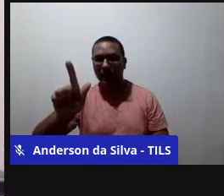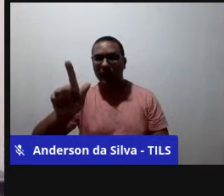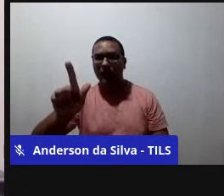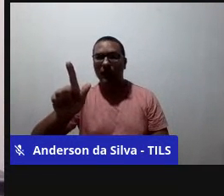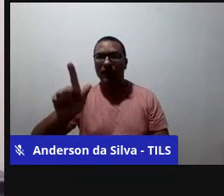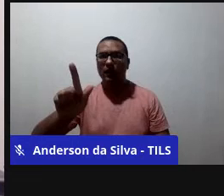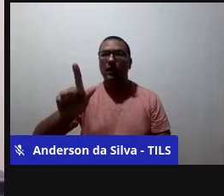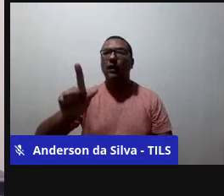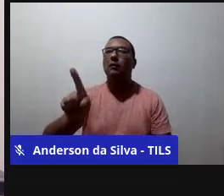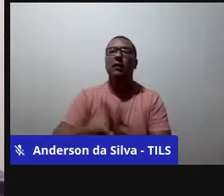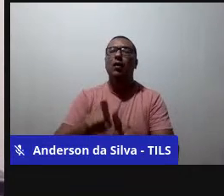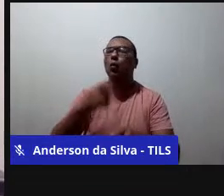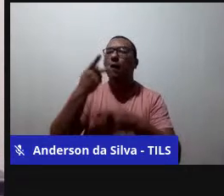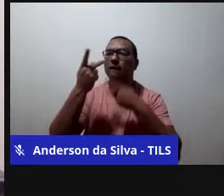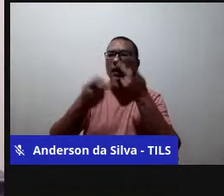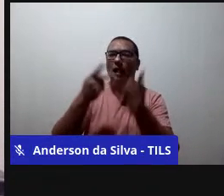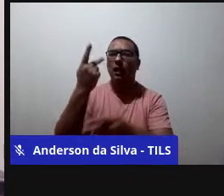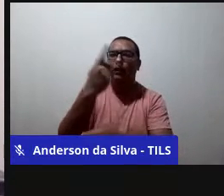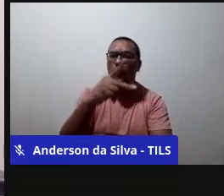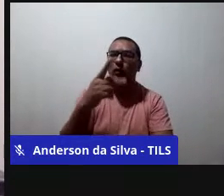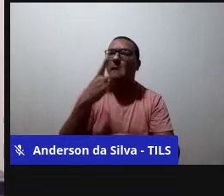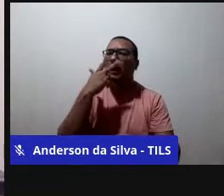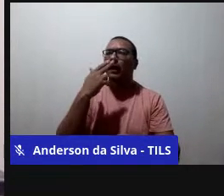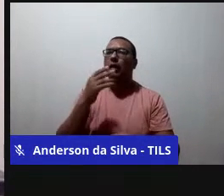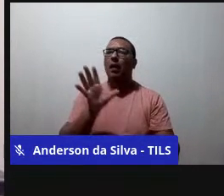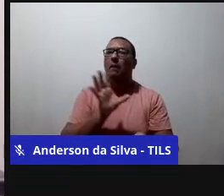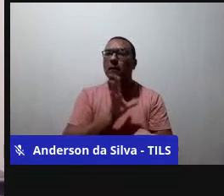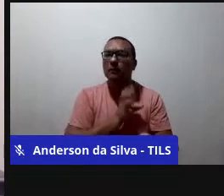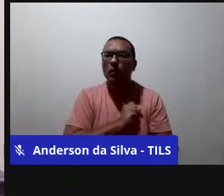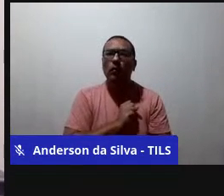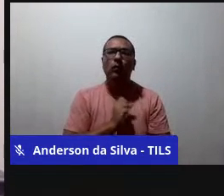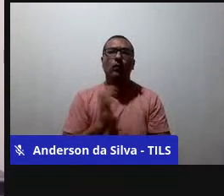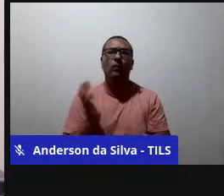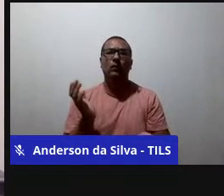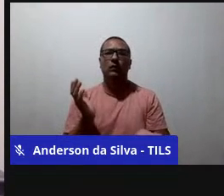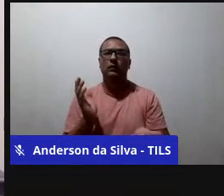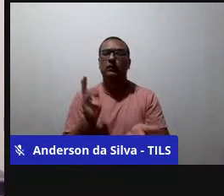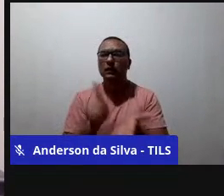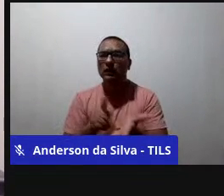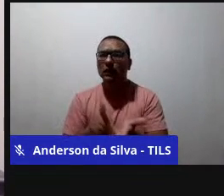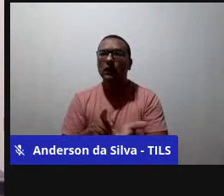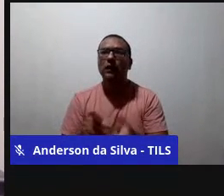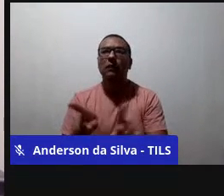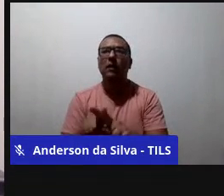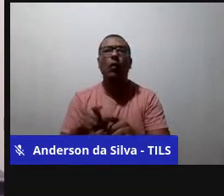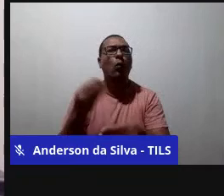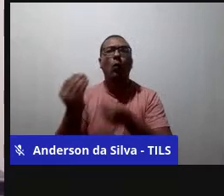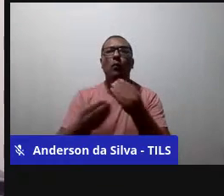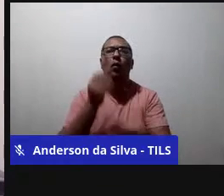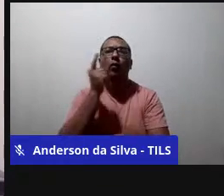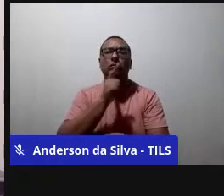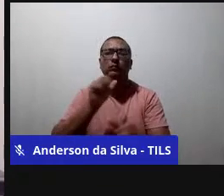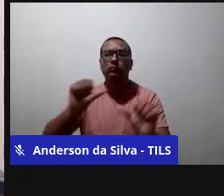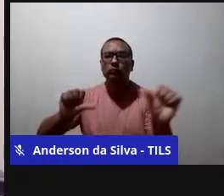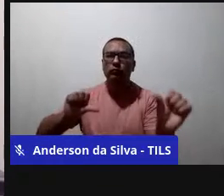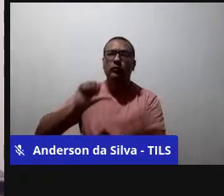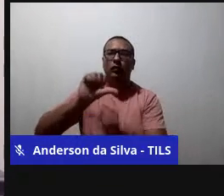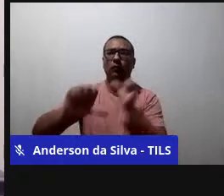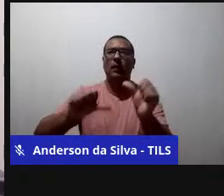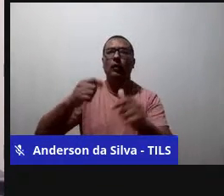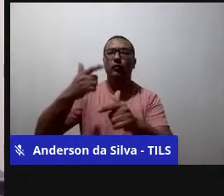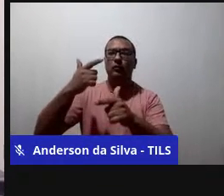né, a paixão e como isso se transforma num trabalho